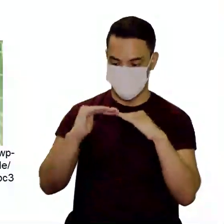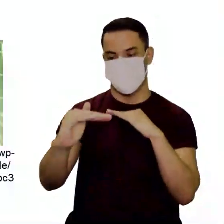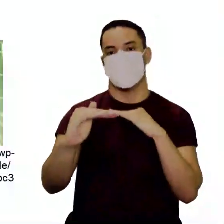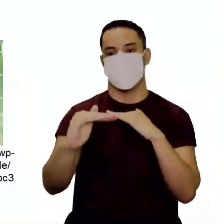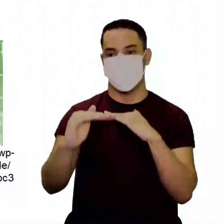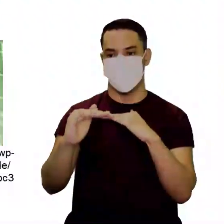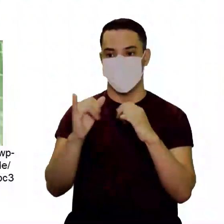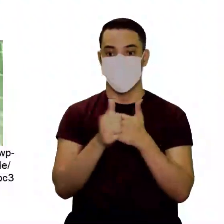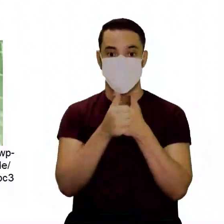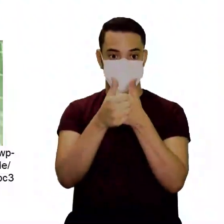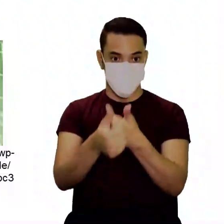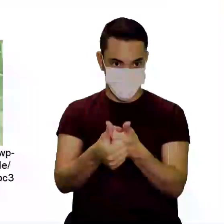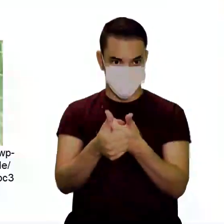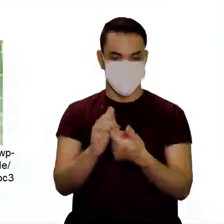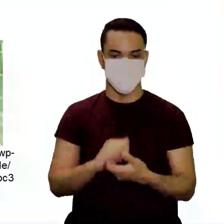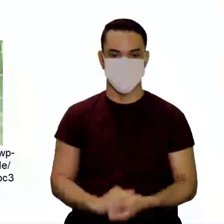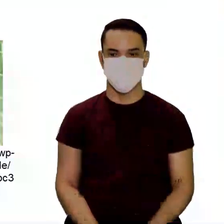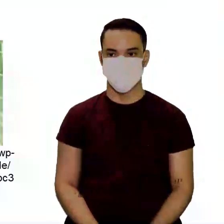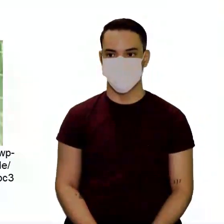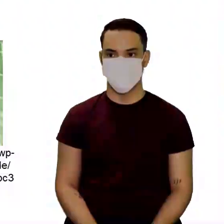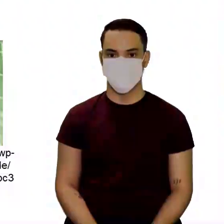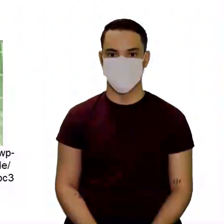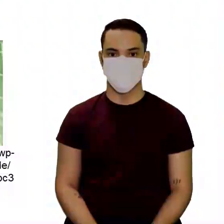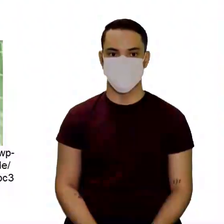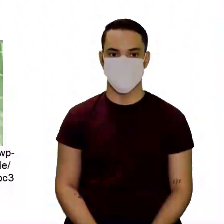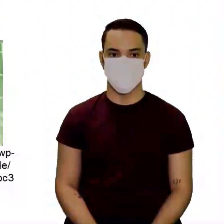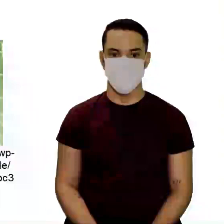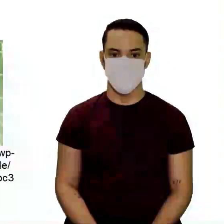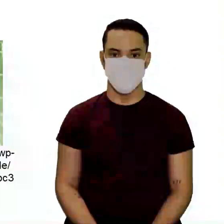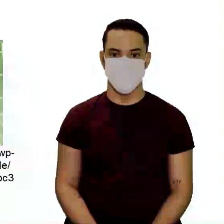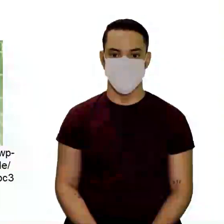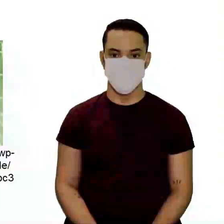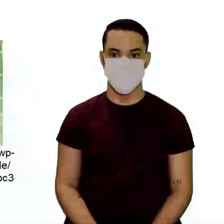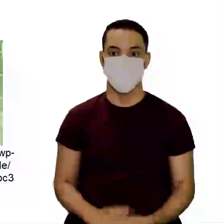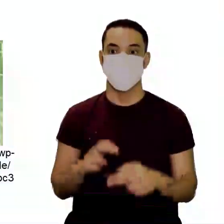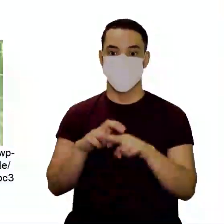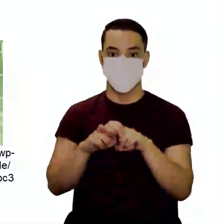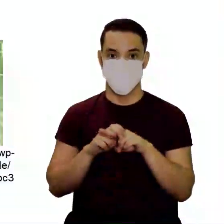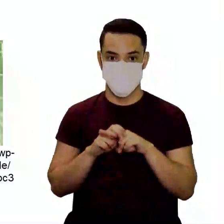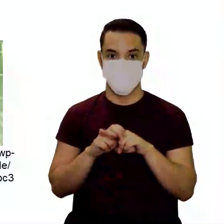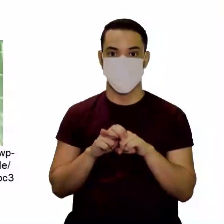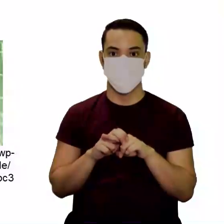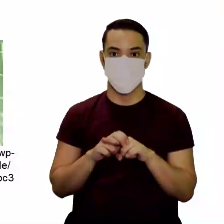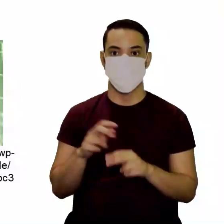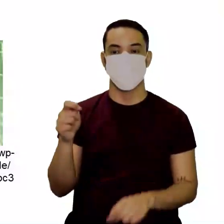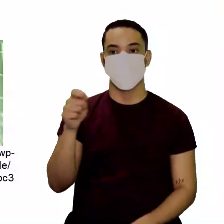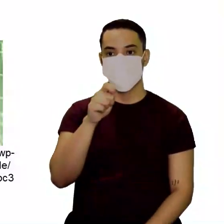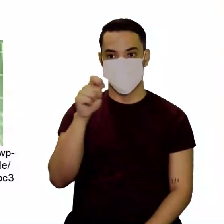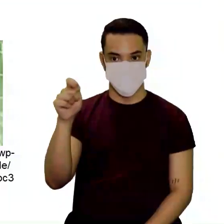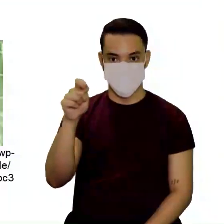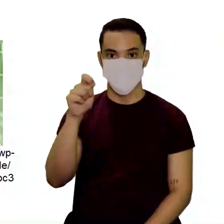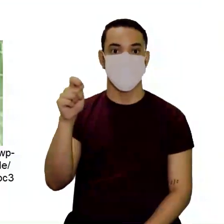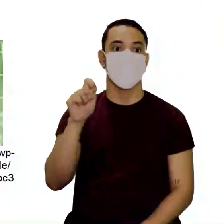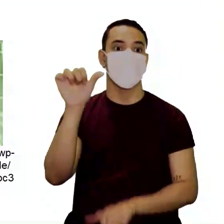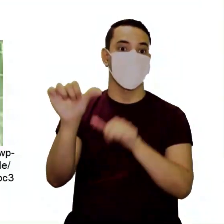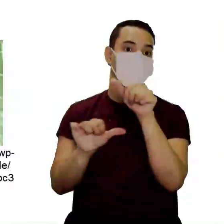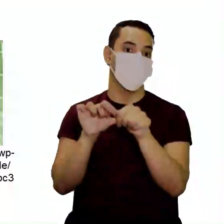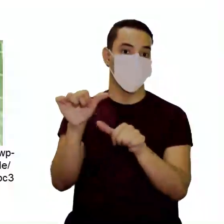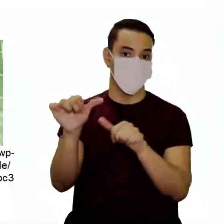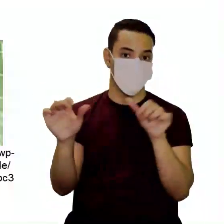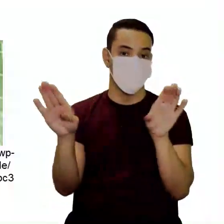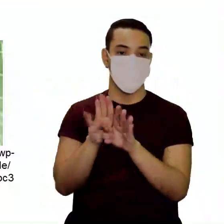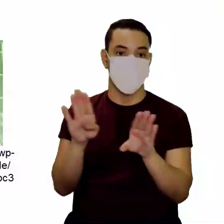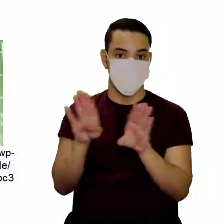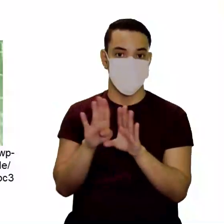de acordo aí com a sequência, né? Quando se muda a chave para a posição, modifica-se o valor